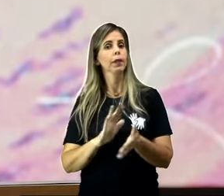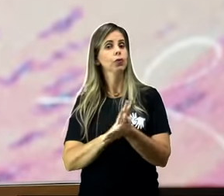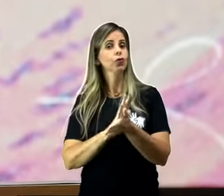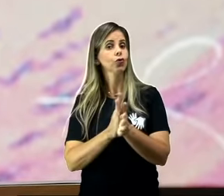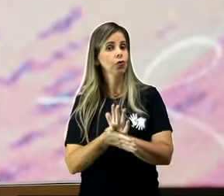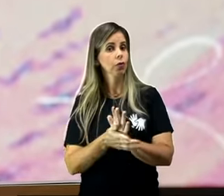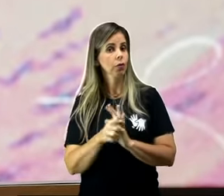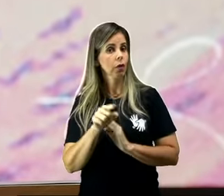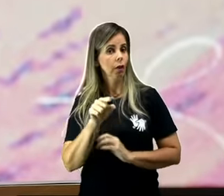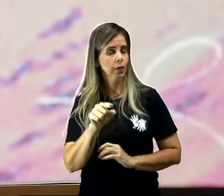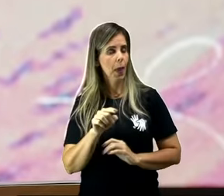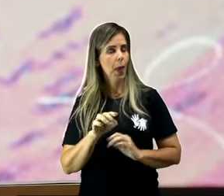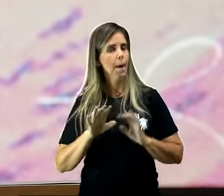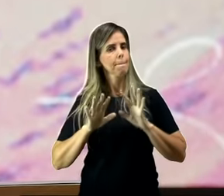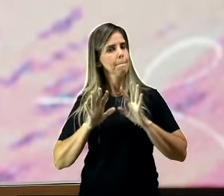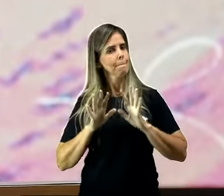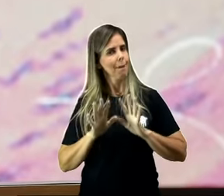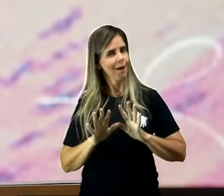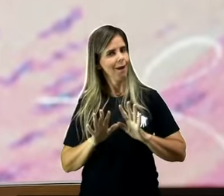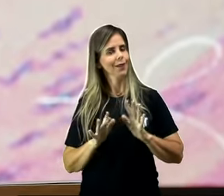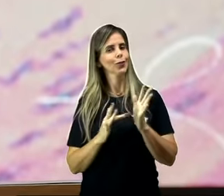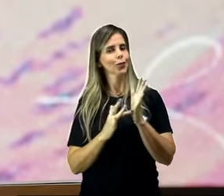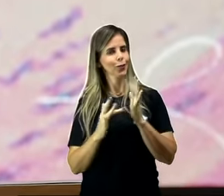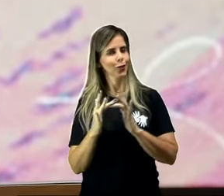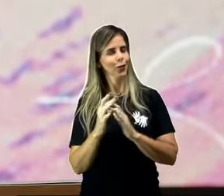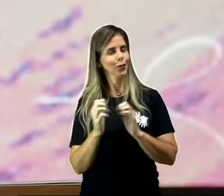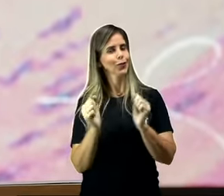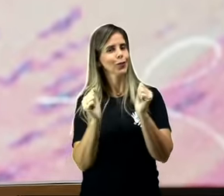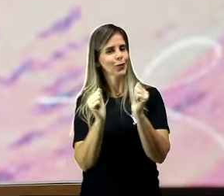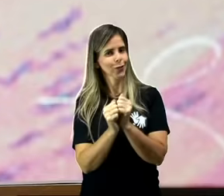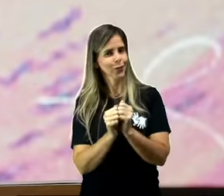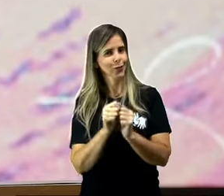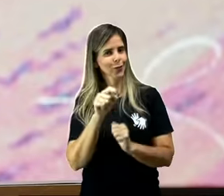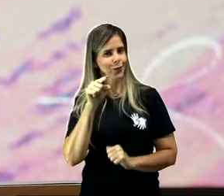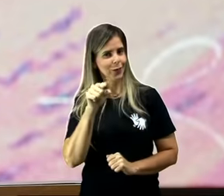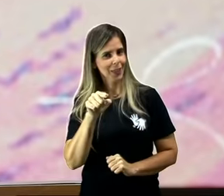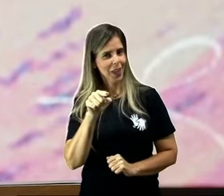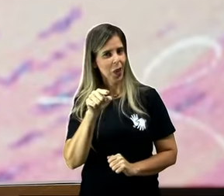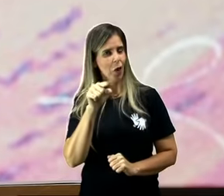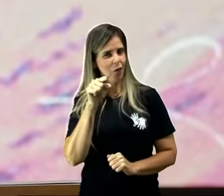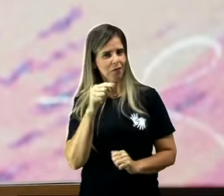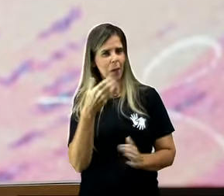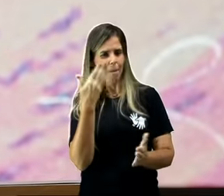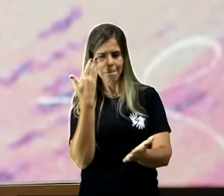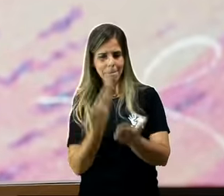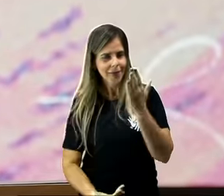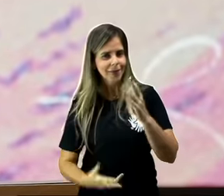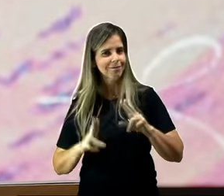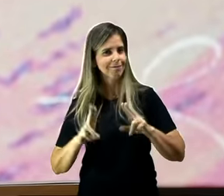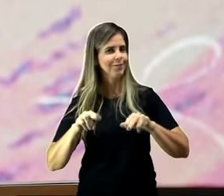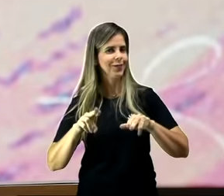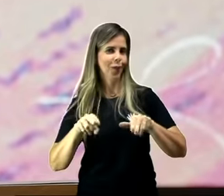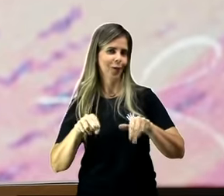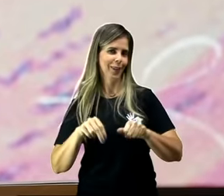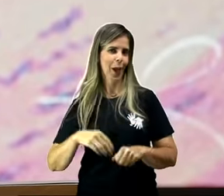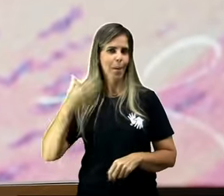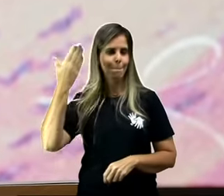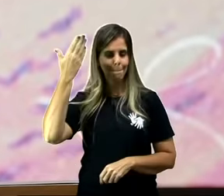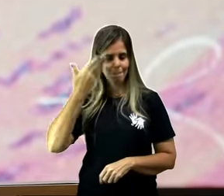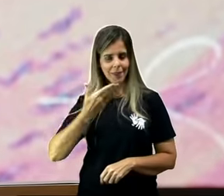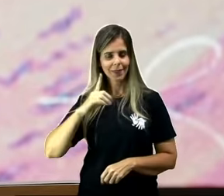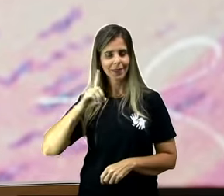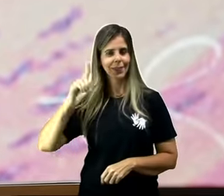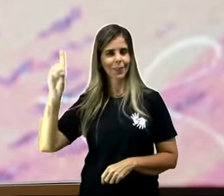Mas enquanto Jesus estiver no teu barco, tua vida não afunda. Quem está comigo? Enquanto Jesus for a presença certa na tua casa, levante a mão e